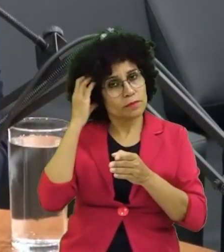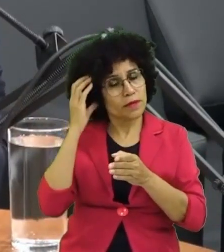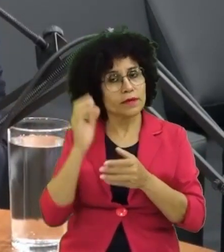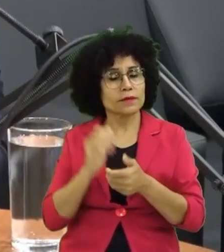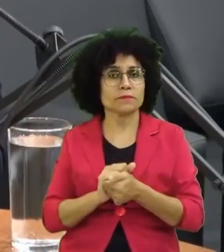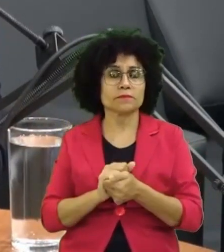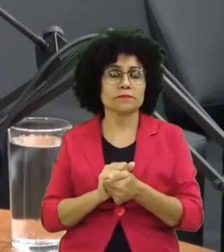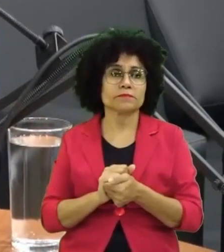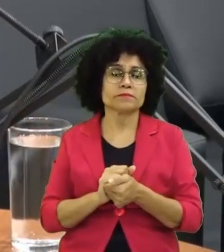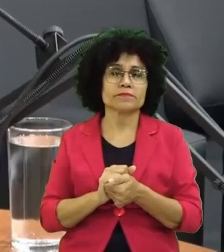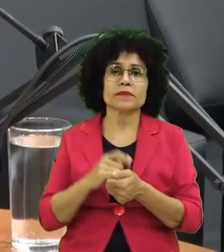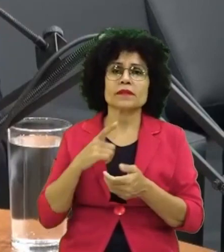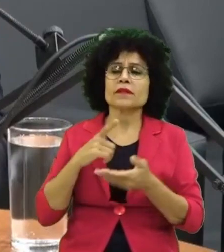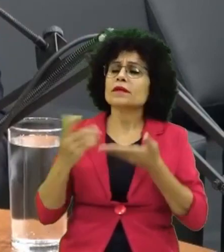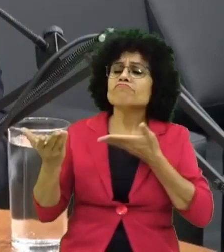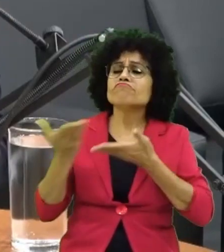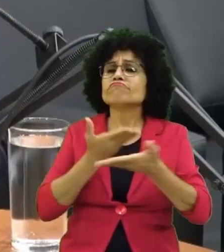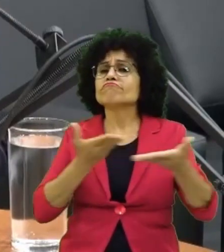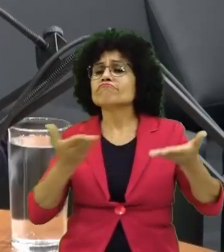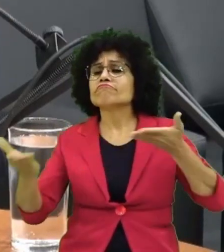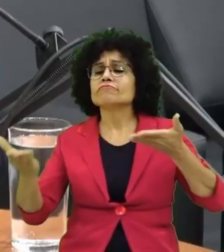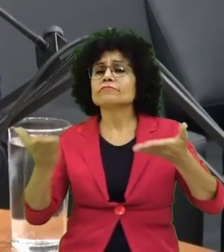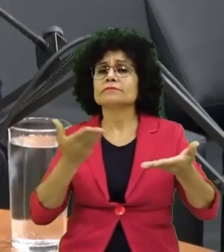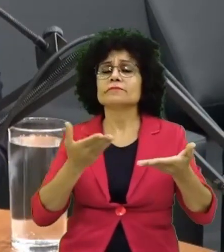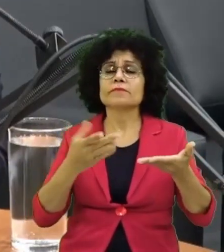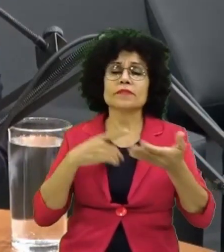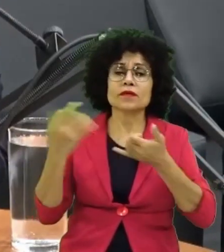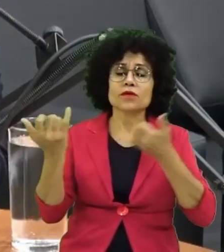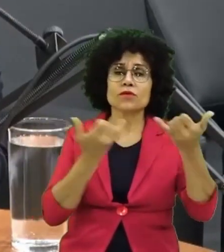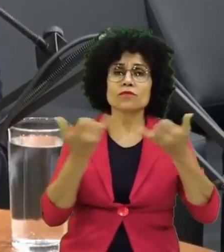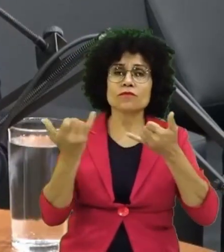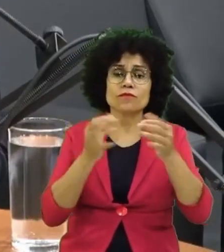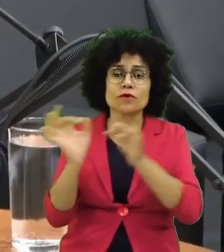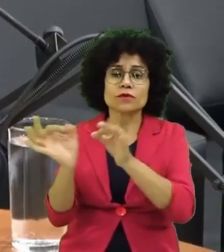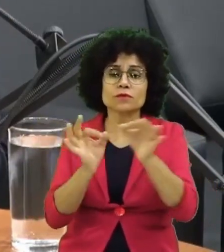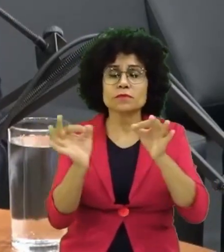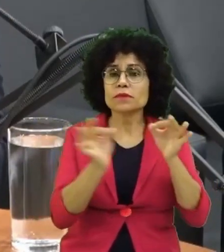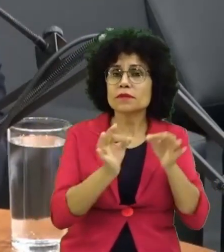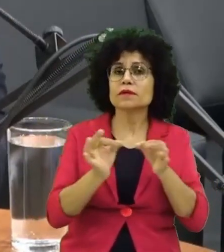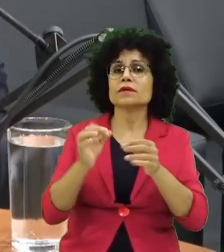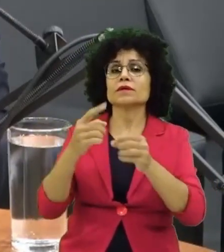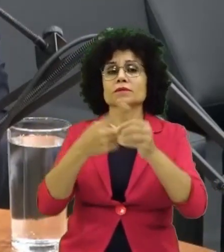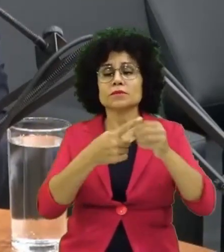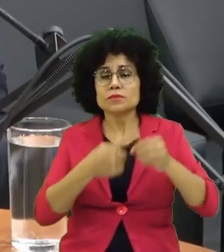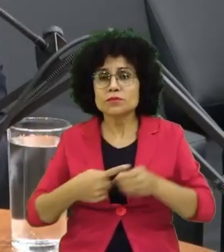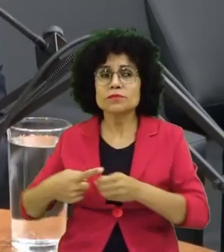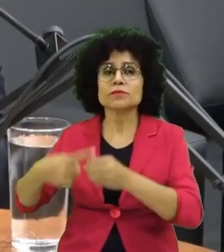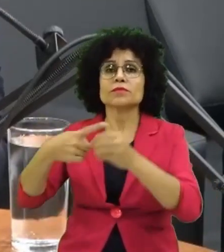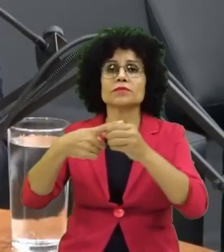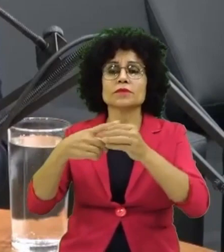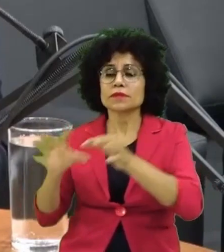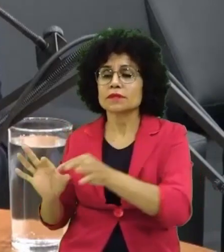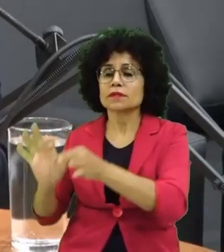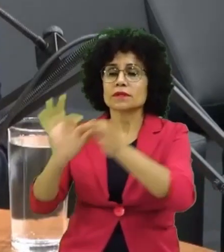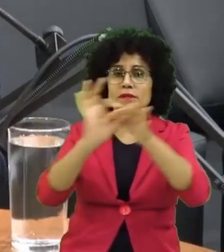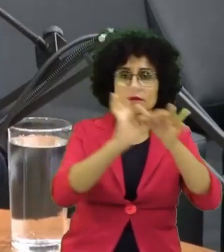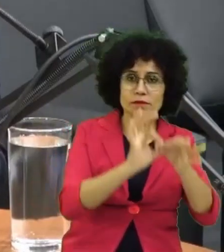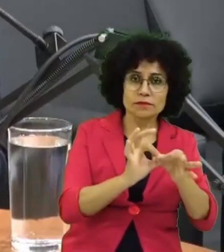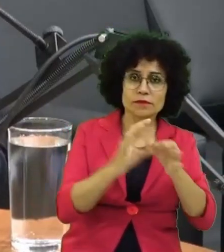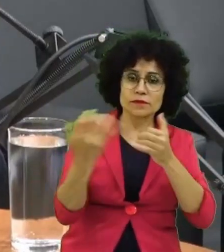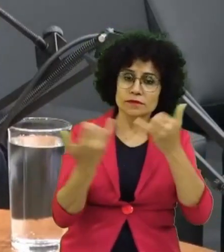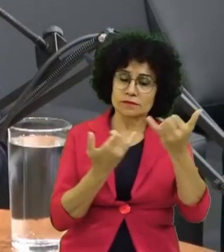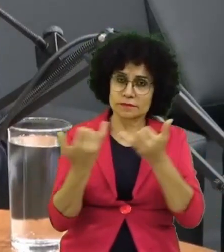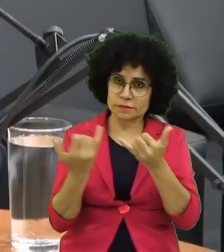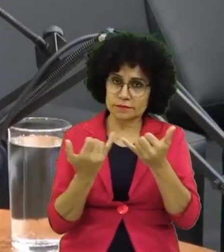porque tem interfaces aí, né? Informações dos planos municipais, nós vamos consolidar essas